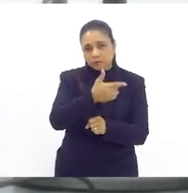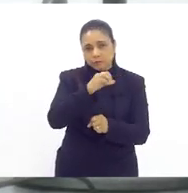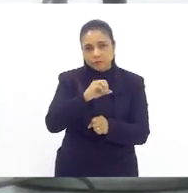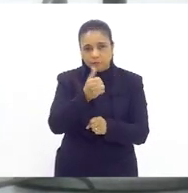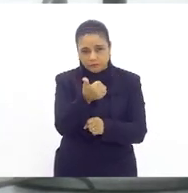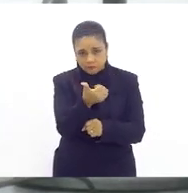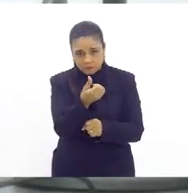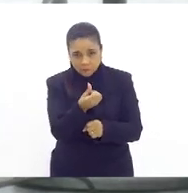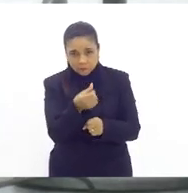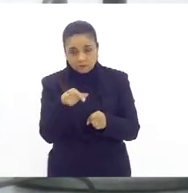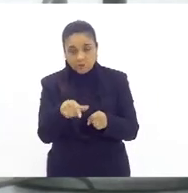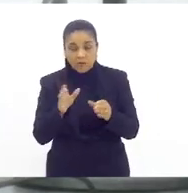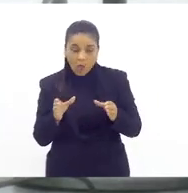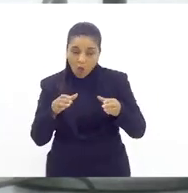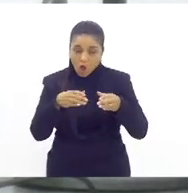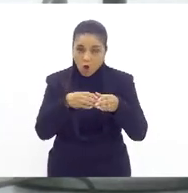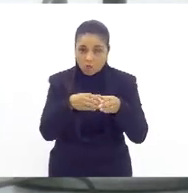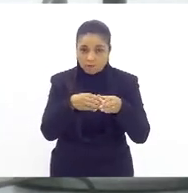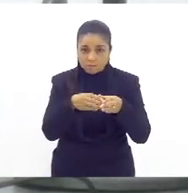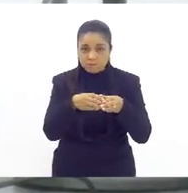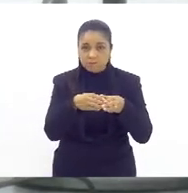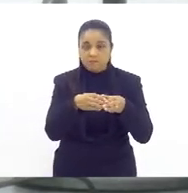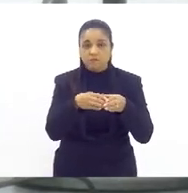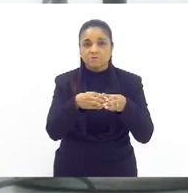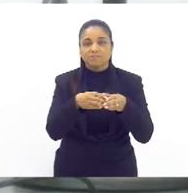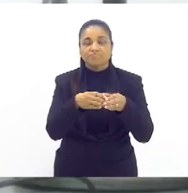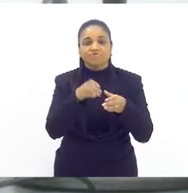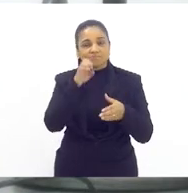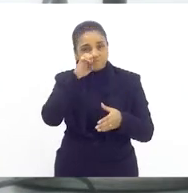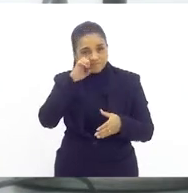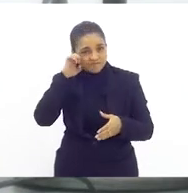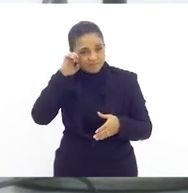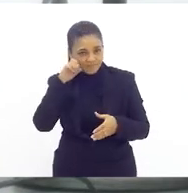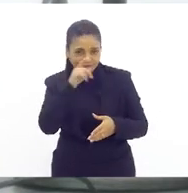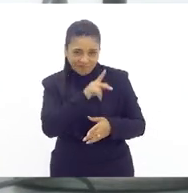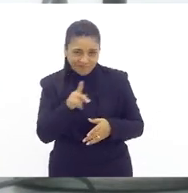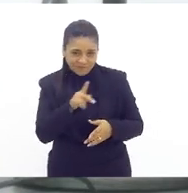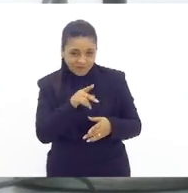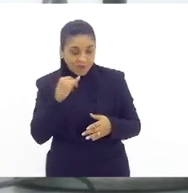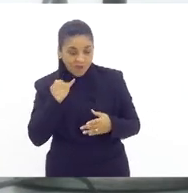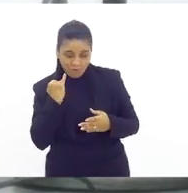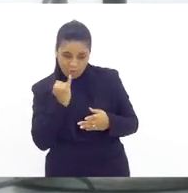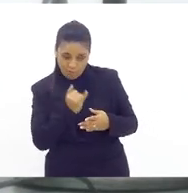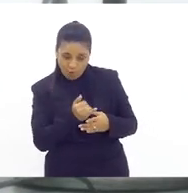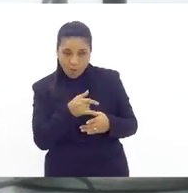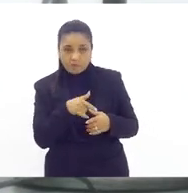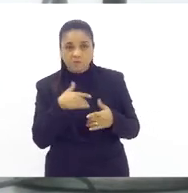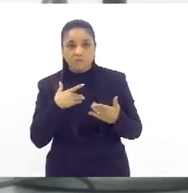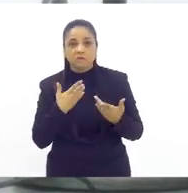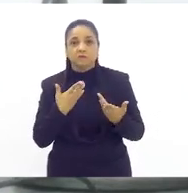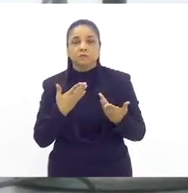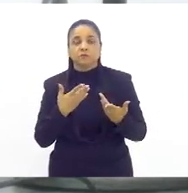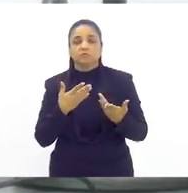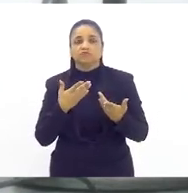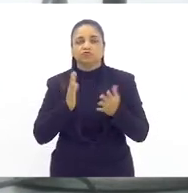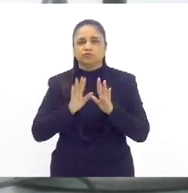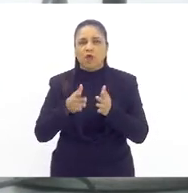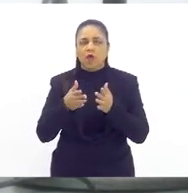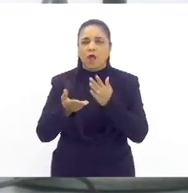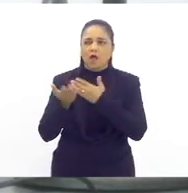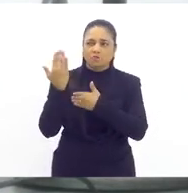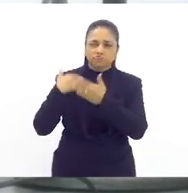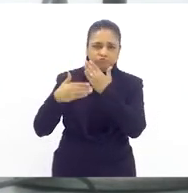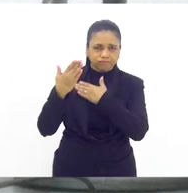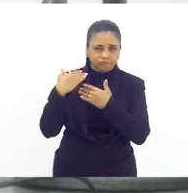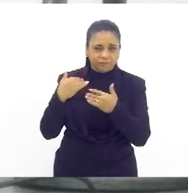remeter essa comissão professor e deputada Érica algumas informações que obtivemos numa ação coletiva antiga que